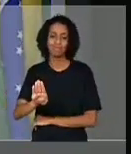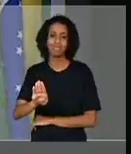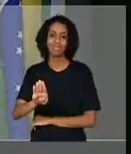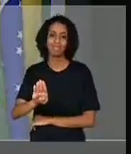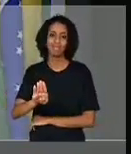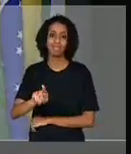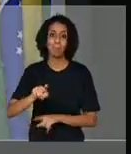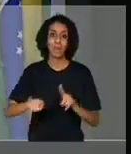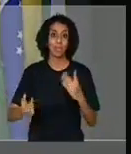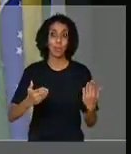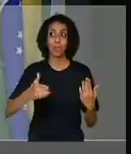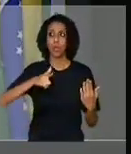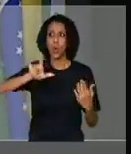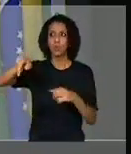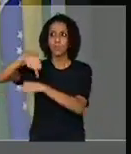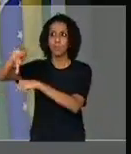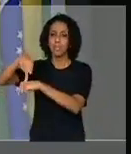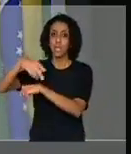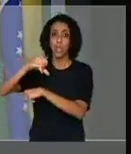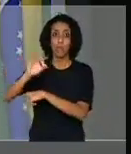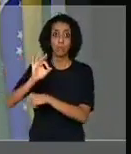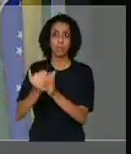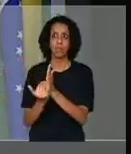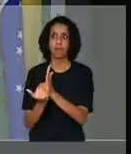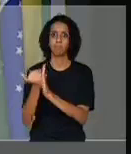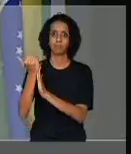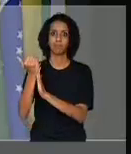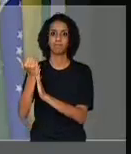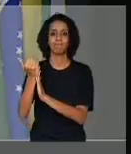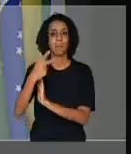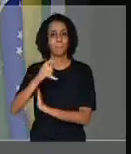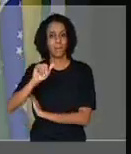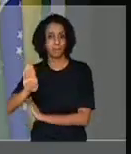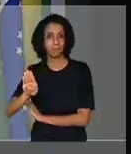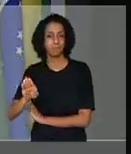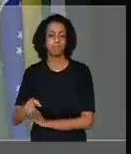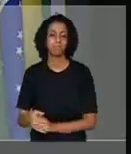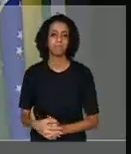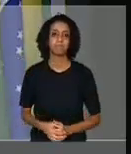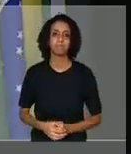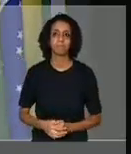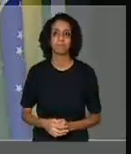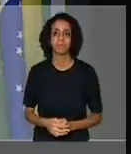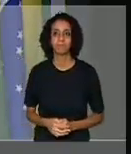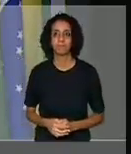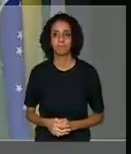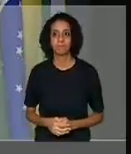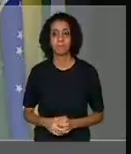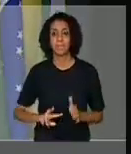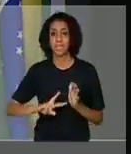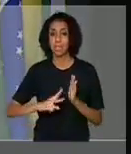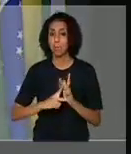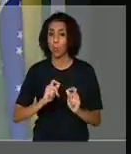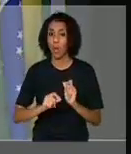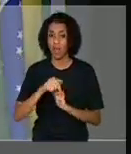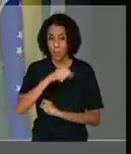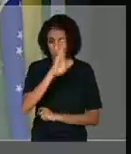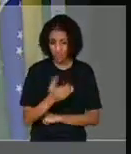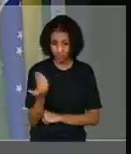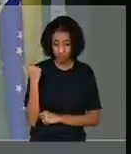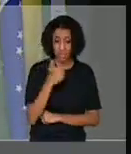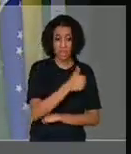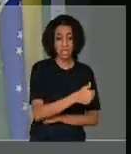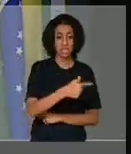enquanto que o mundo cresceu mais do que 9%. Então, quase 17% de prejuízo